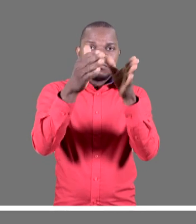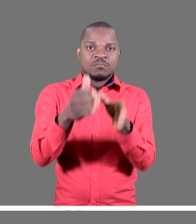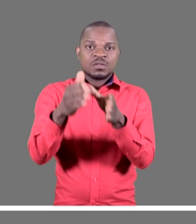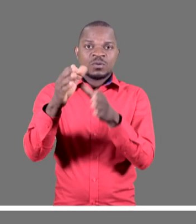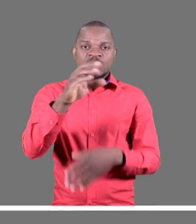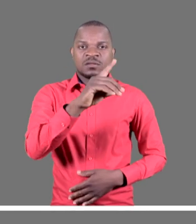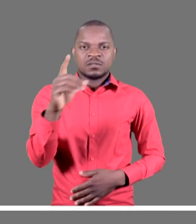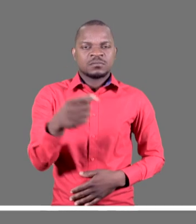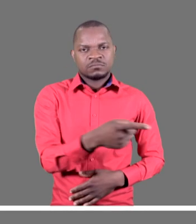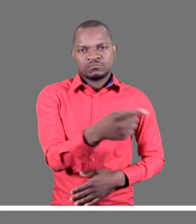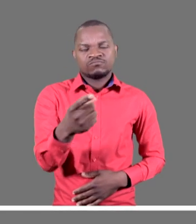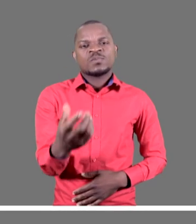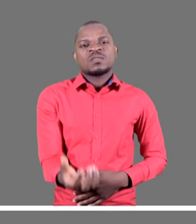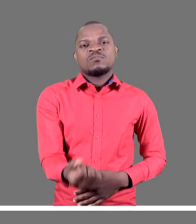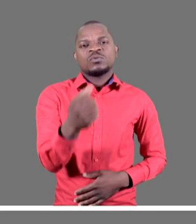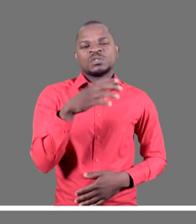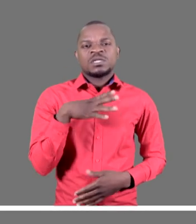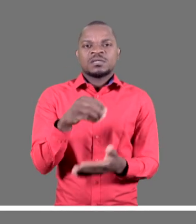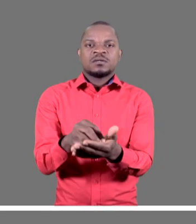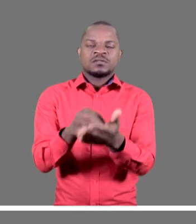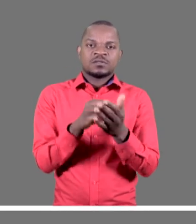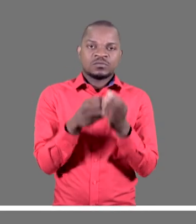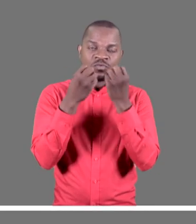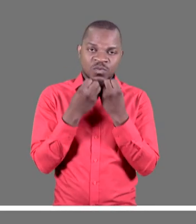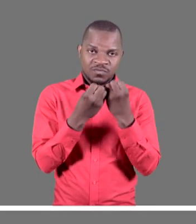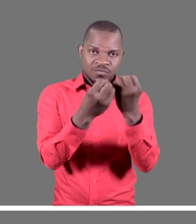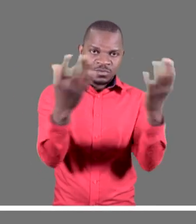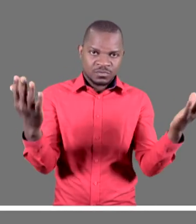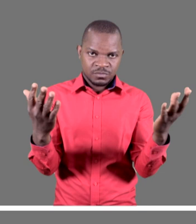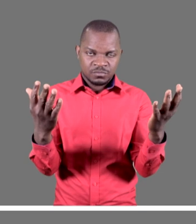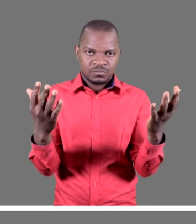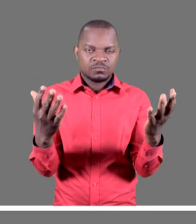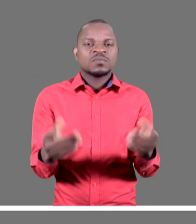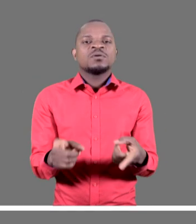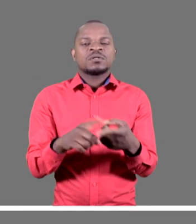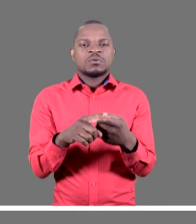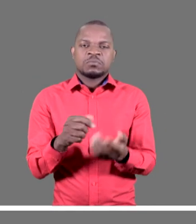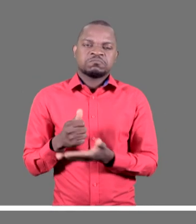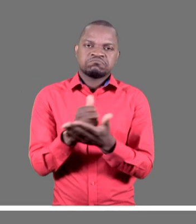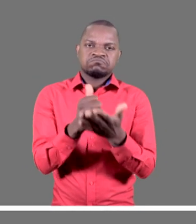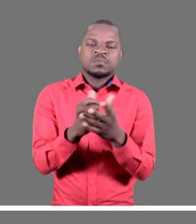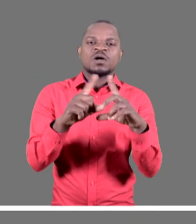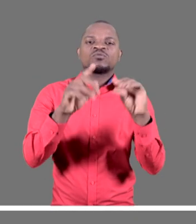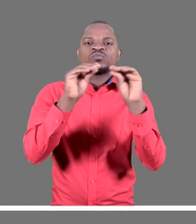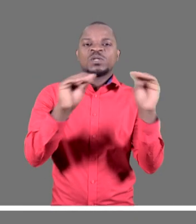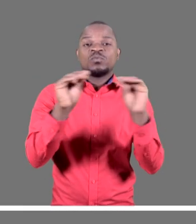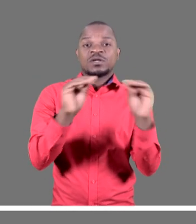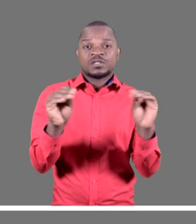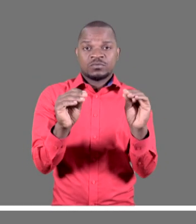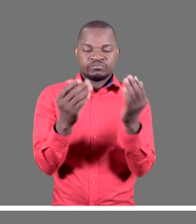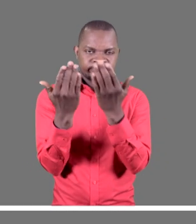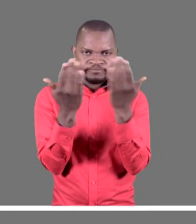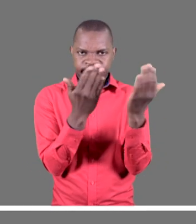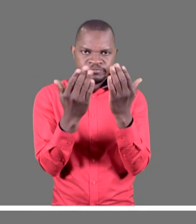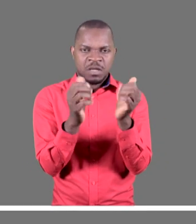possam ter acesso à informação, informação que parte exatamente pela aprendizagem, pela educação. É uma